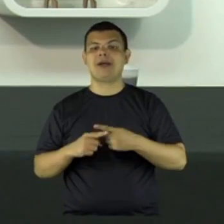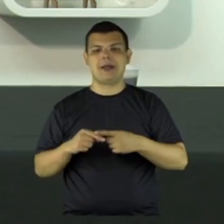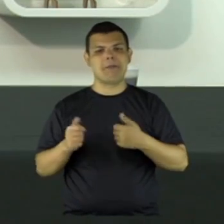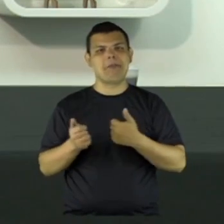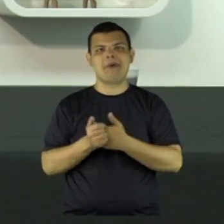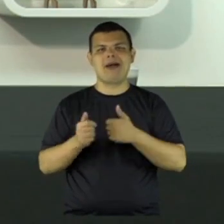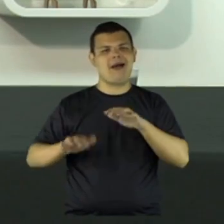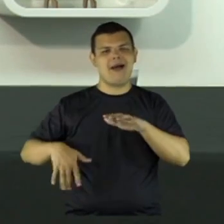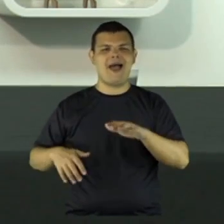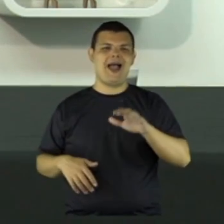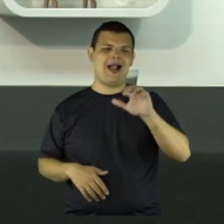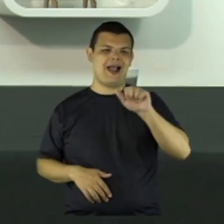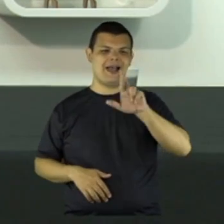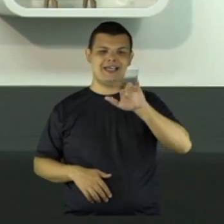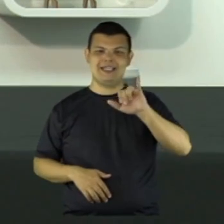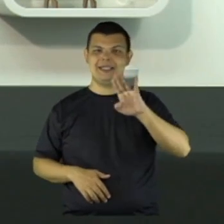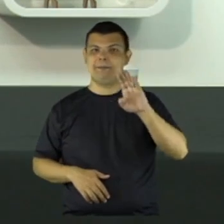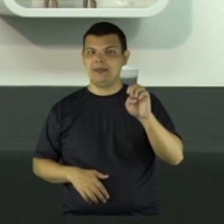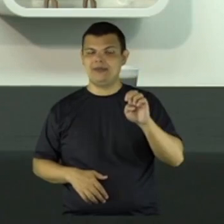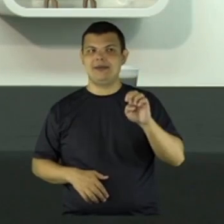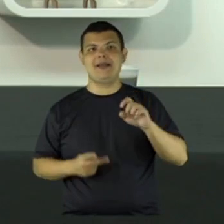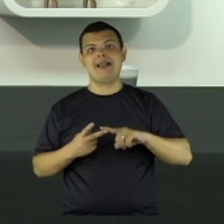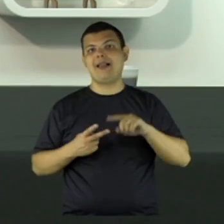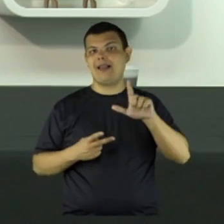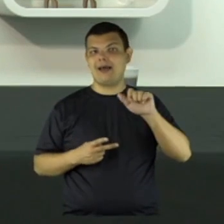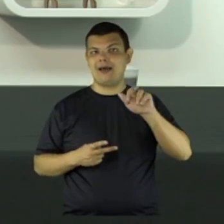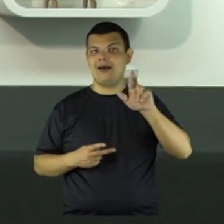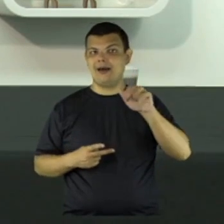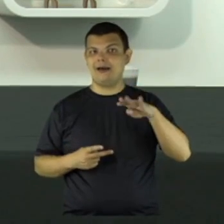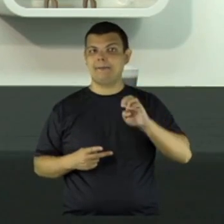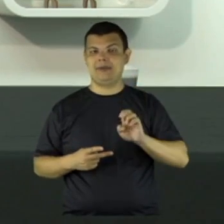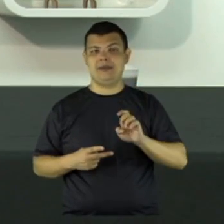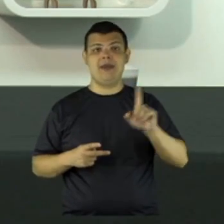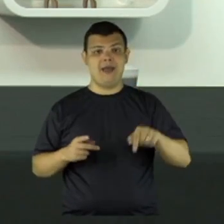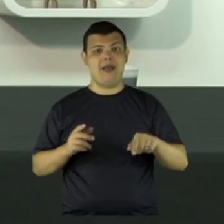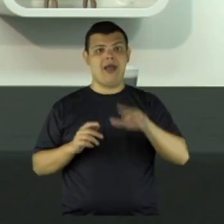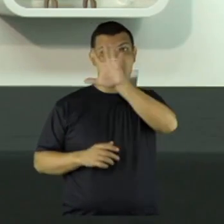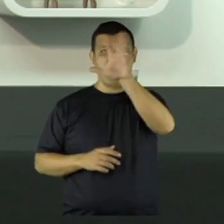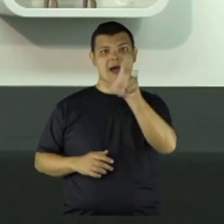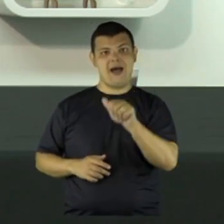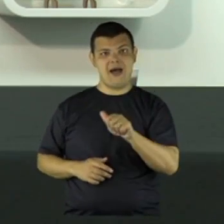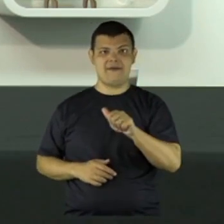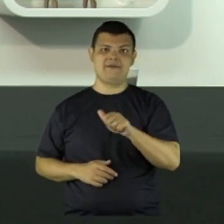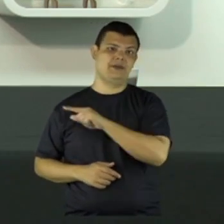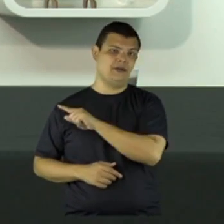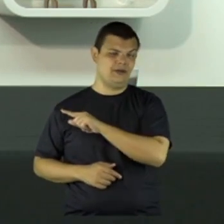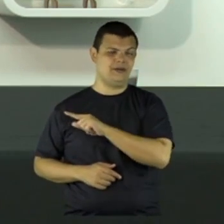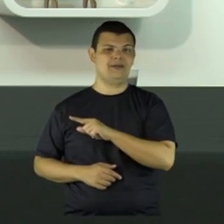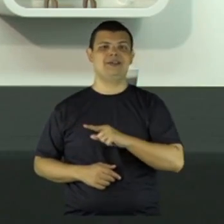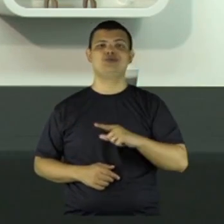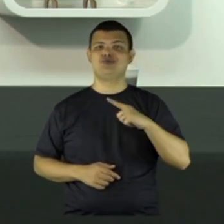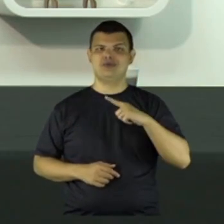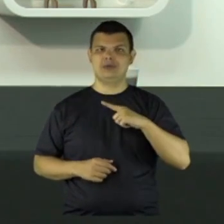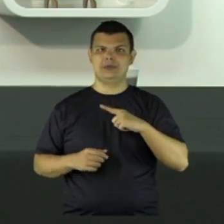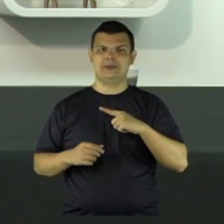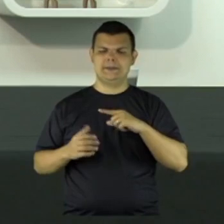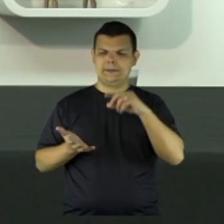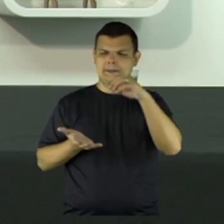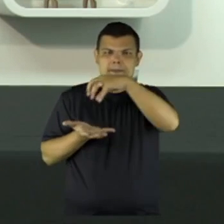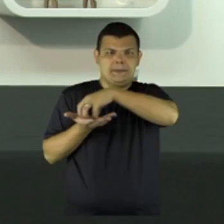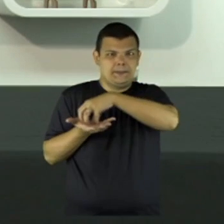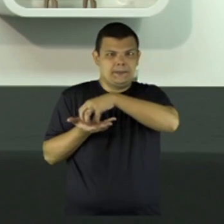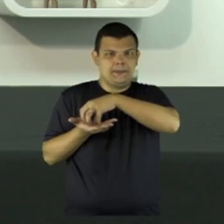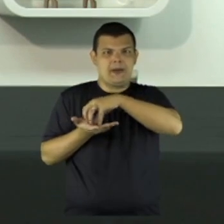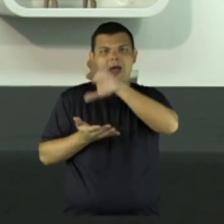Caribe, no laambe, que é uma luta de origem africana, de origem lá do Senegal, que é um país da